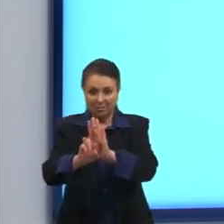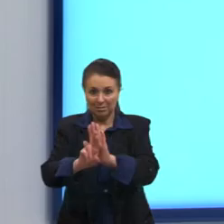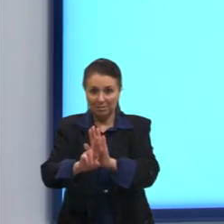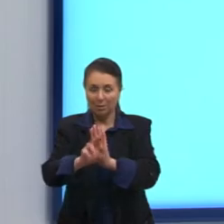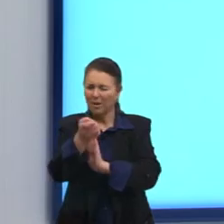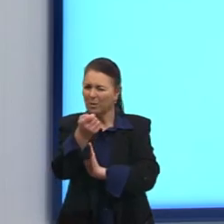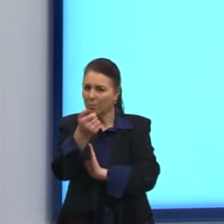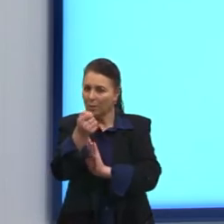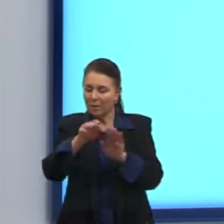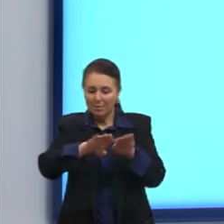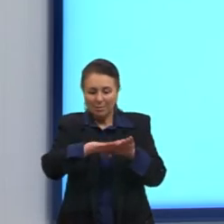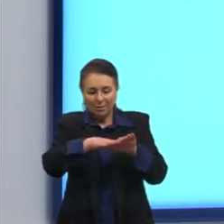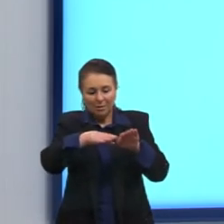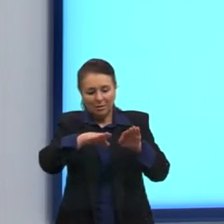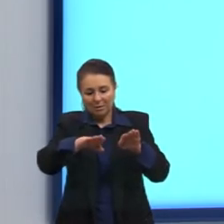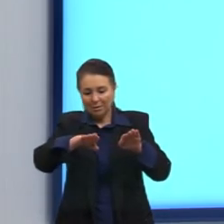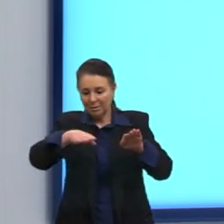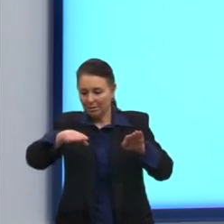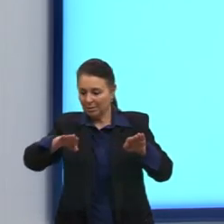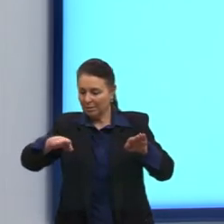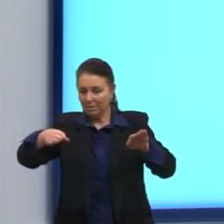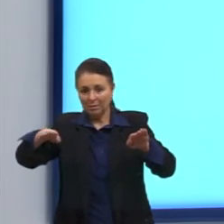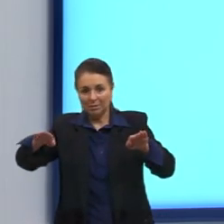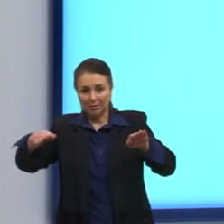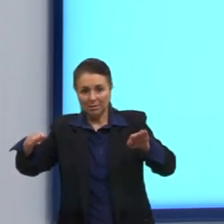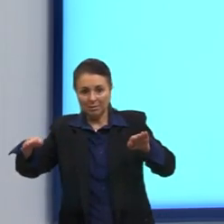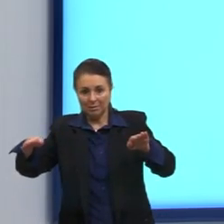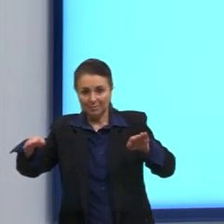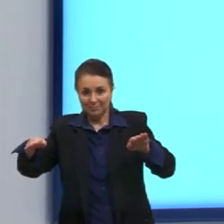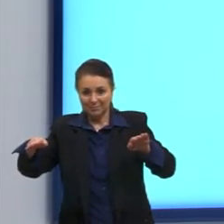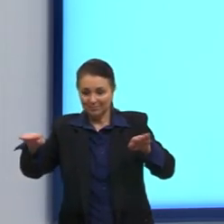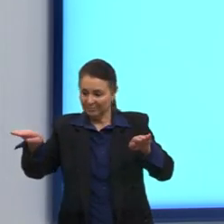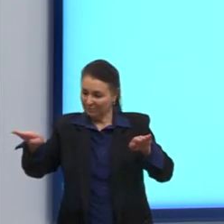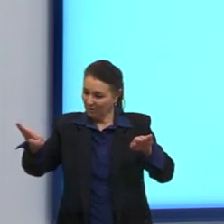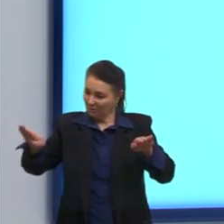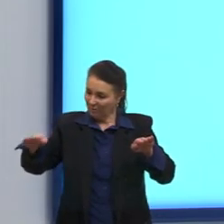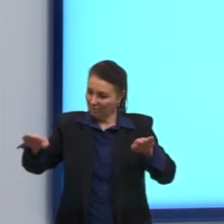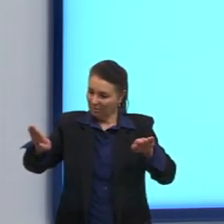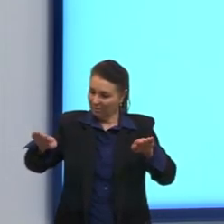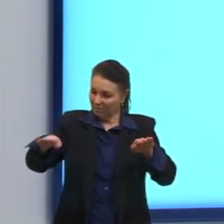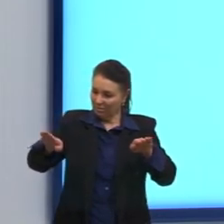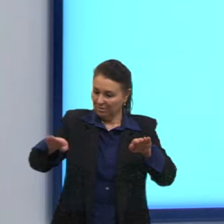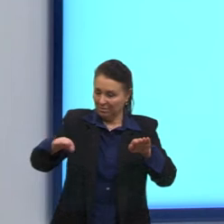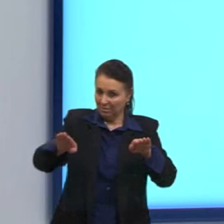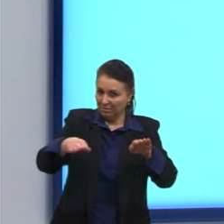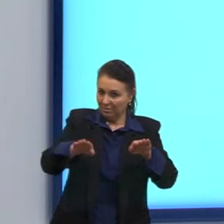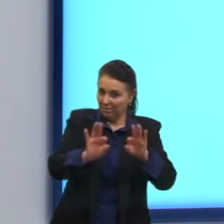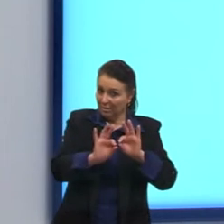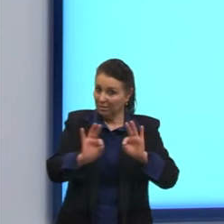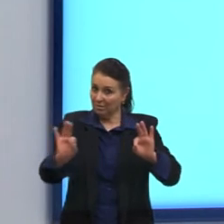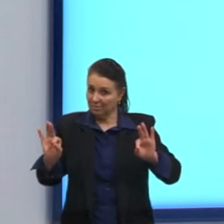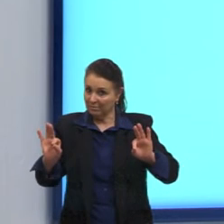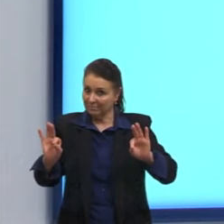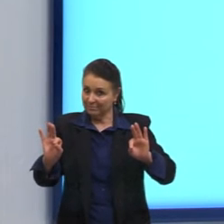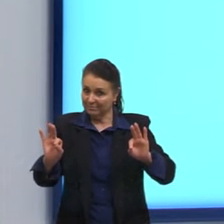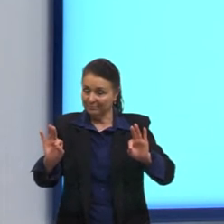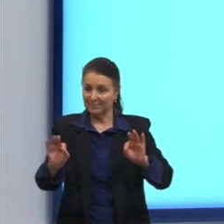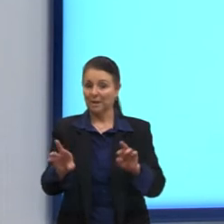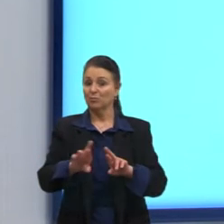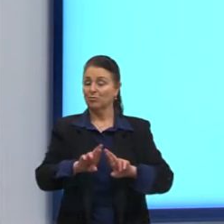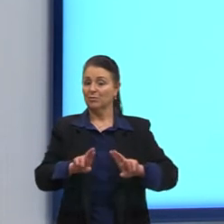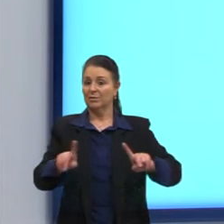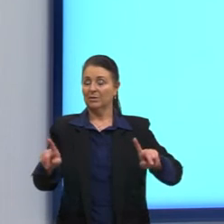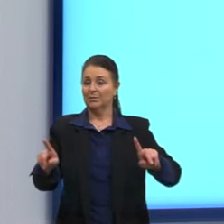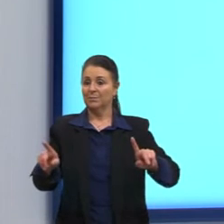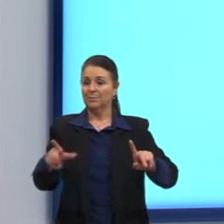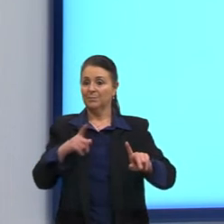Não vamos exagerar, né? Mas ela já tem um formato um pouco mais retinho do que outras ondas, certo? E aqui